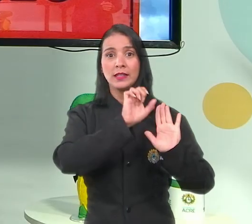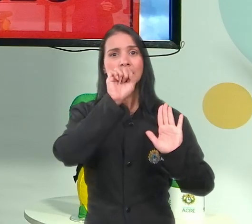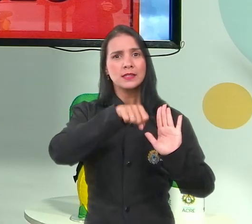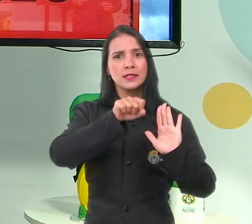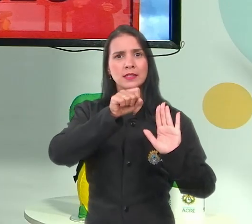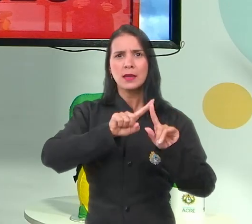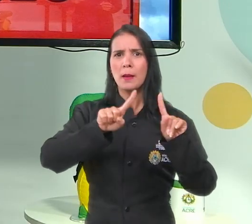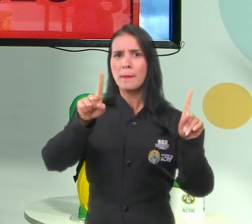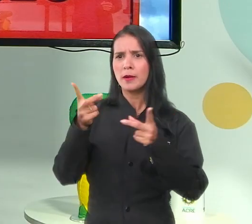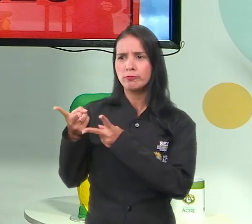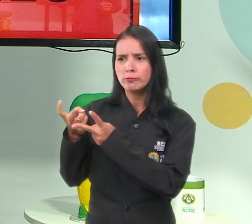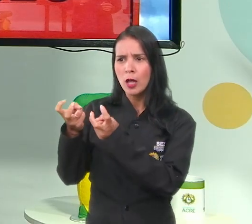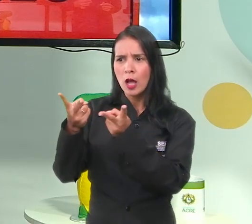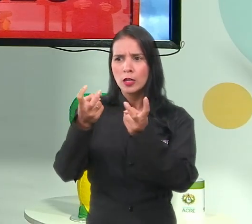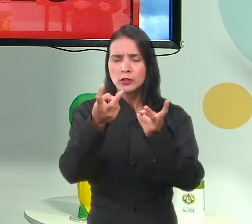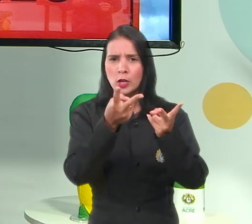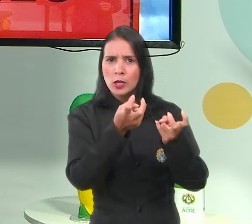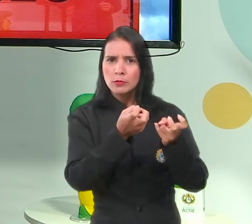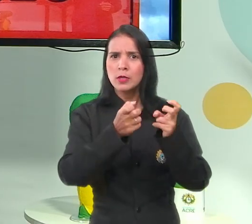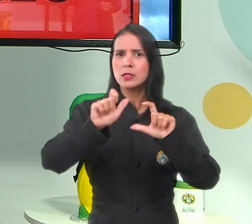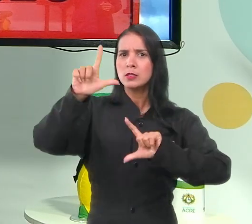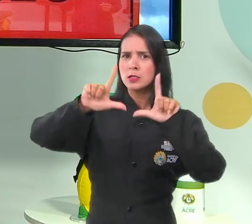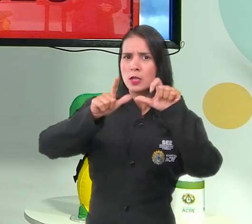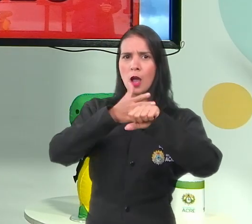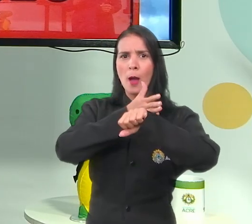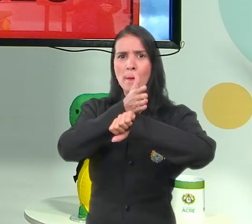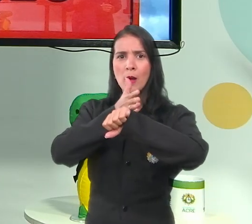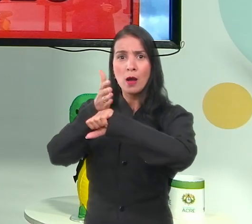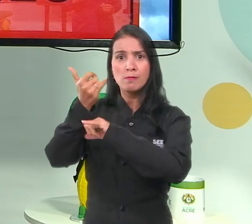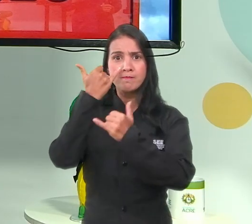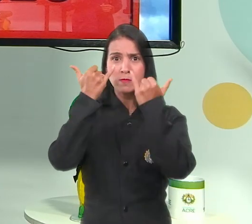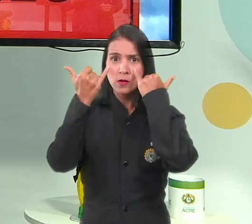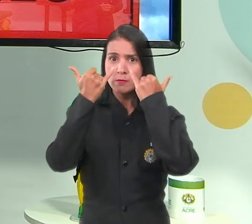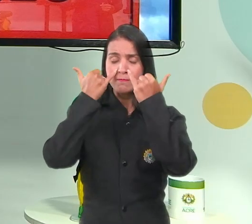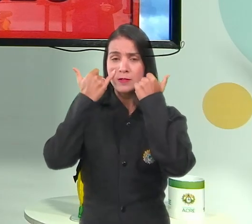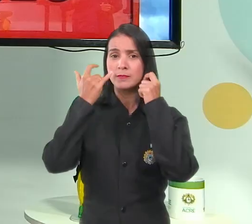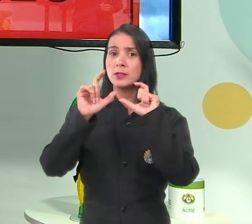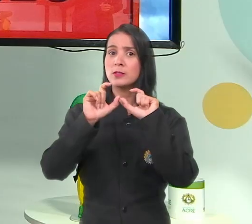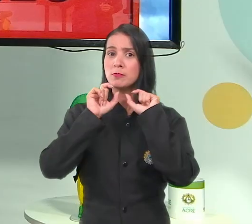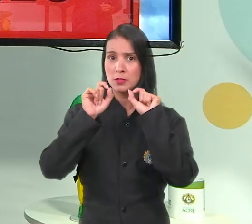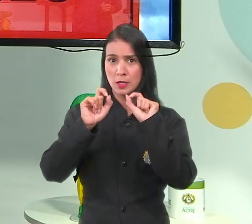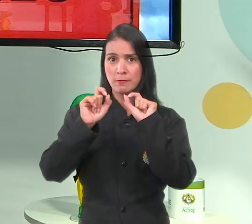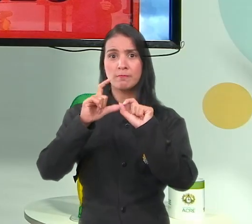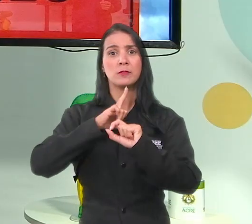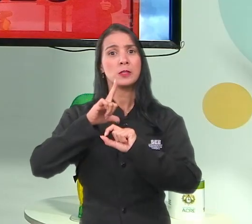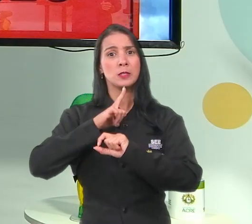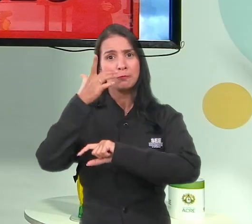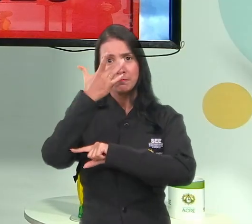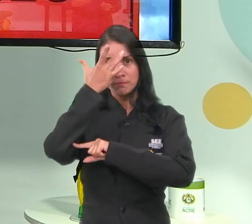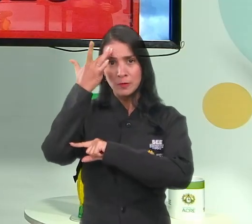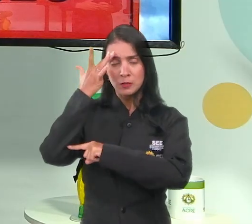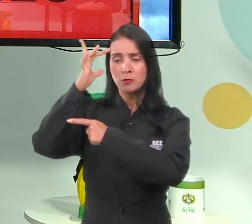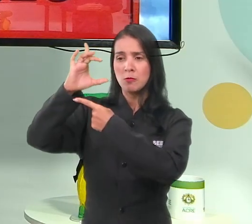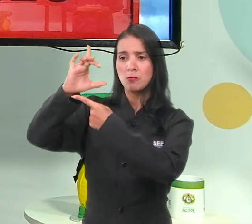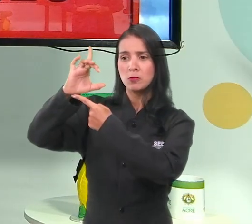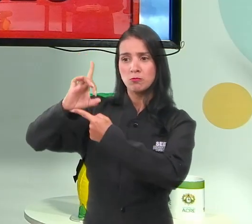cotidianamente, temos conhecimento e acesso a informações em que direitos eles